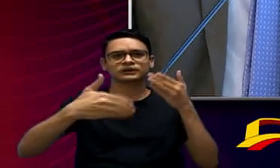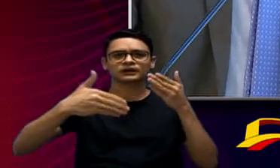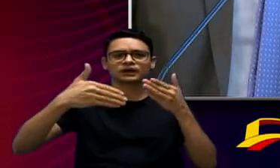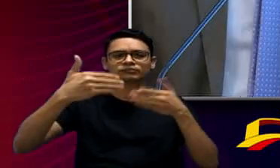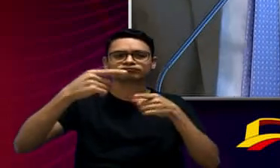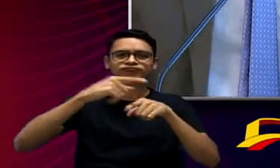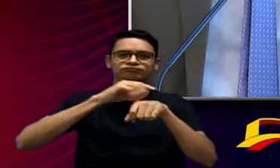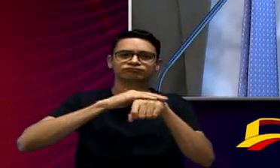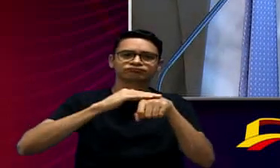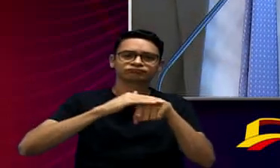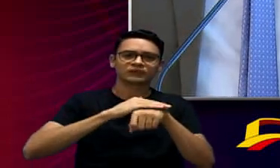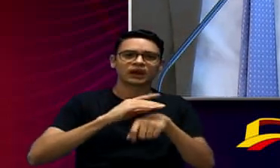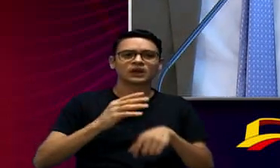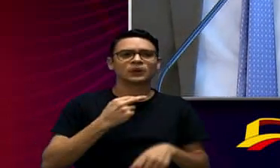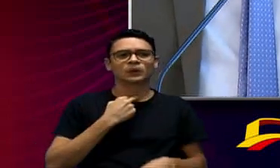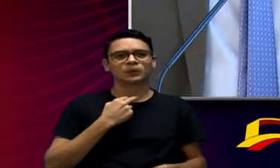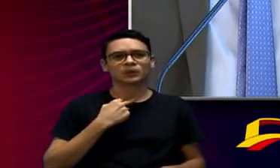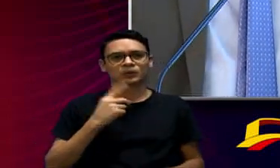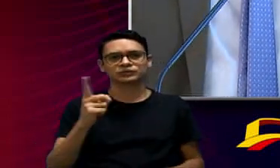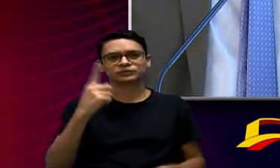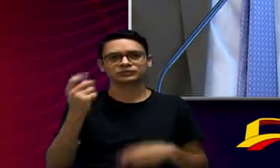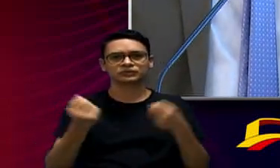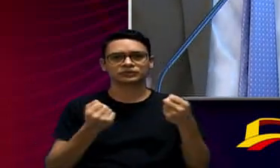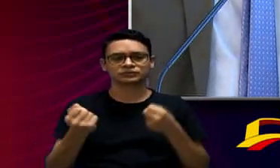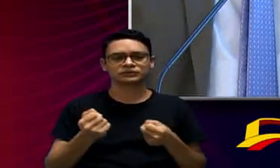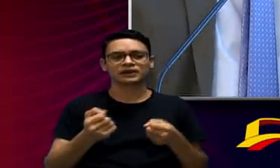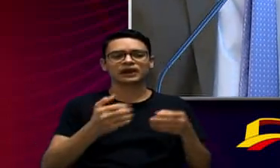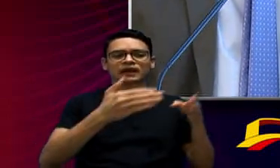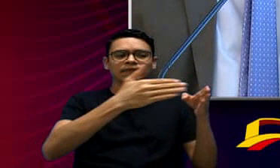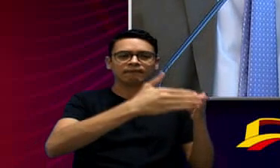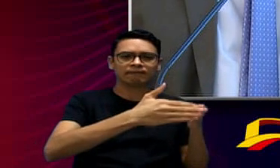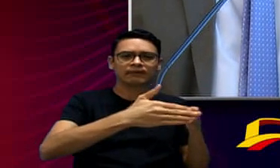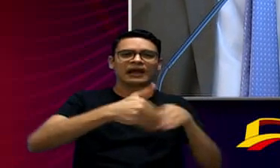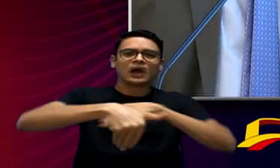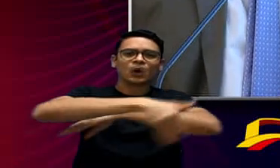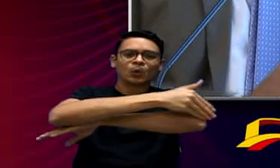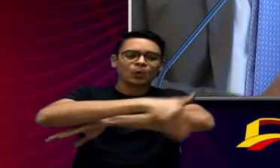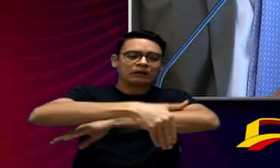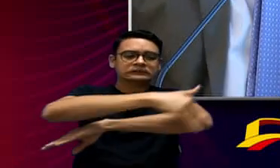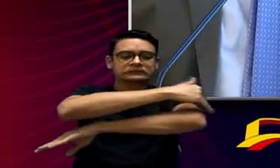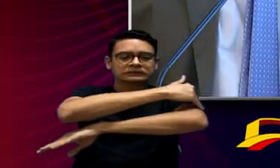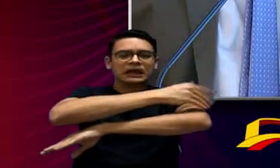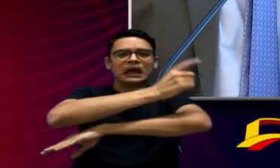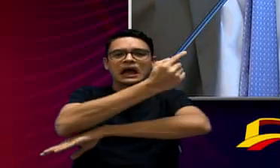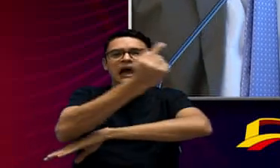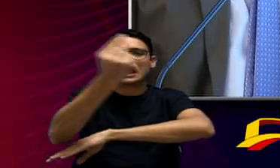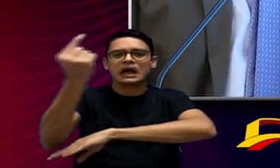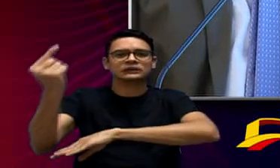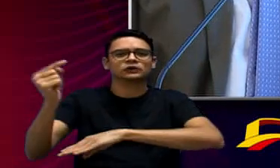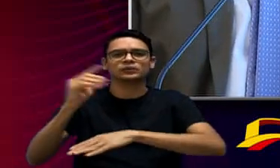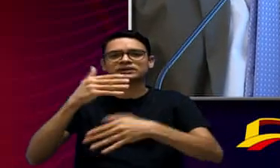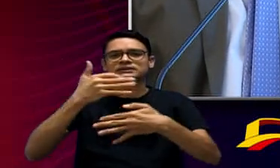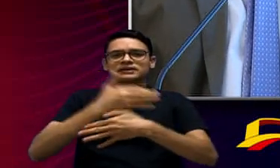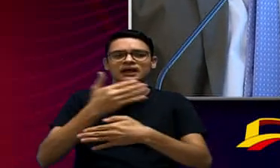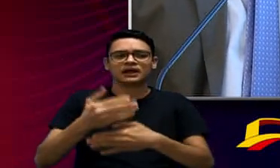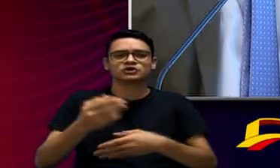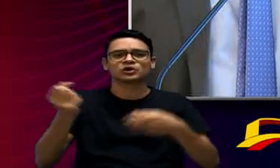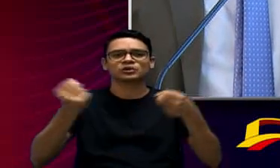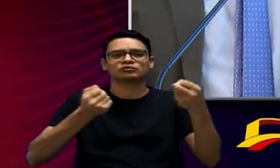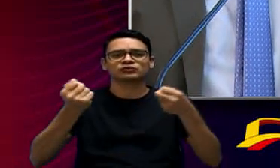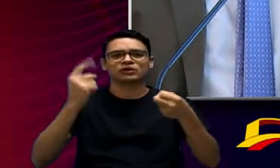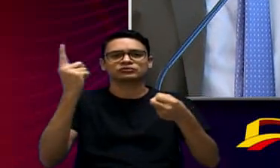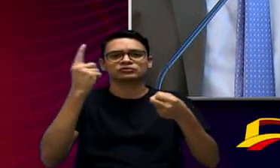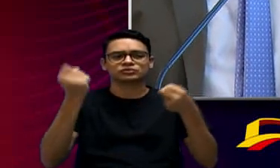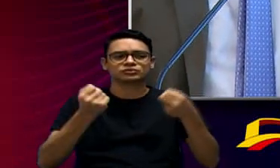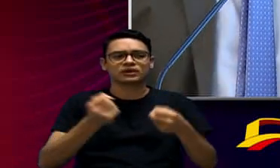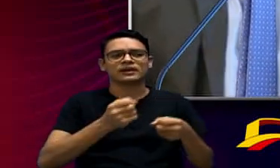tem como colocar uma viatura em cada esquina. A gente tem que trabalhar com a situação da preservação de vidas humanas, do